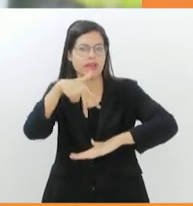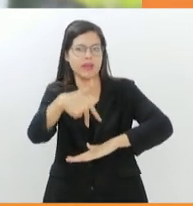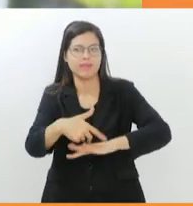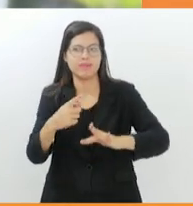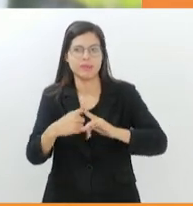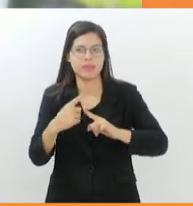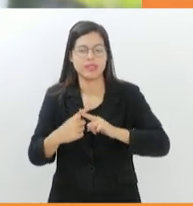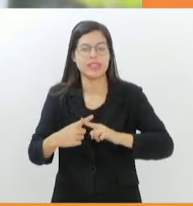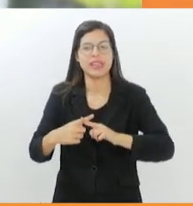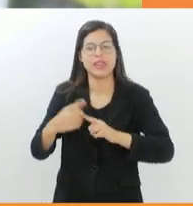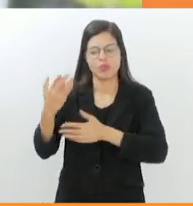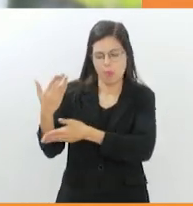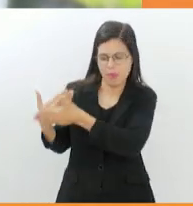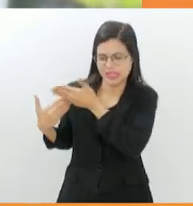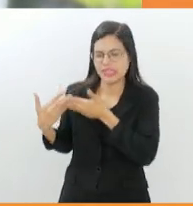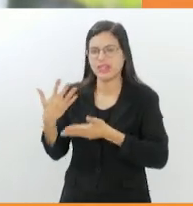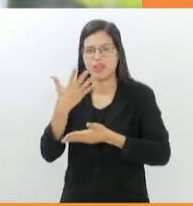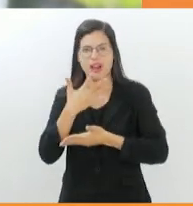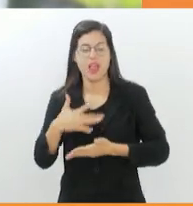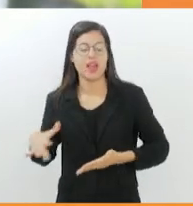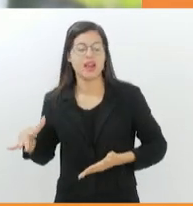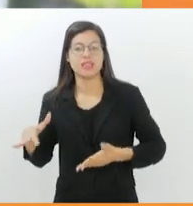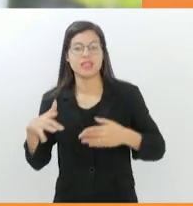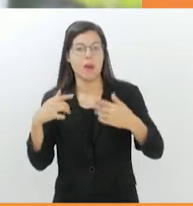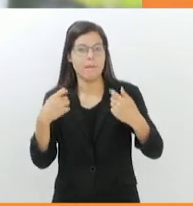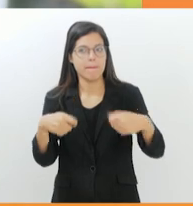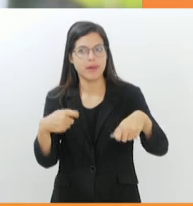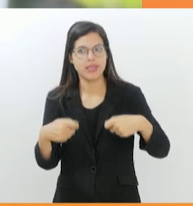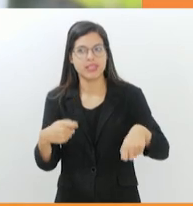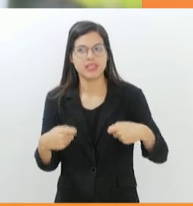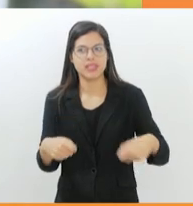criança eu precisei